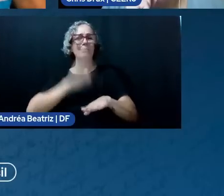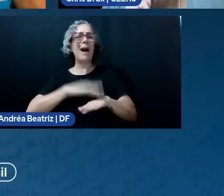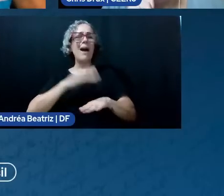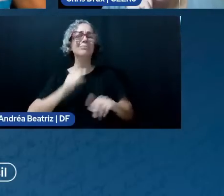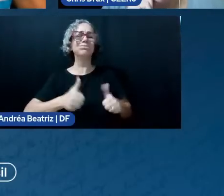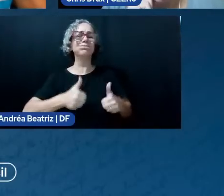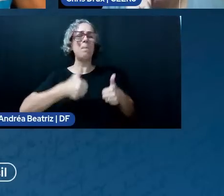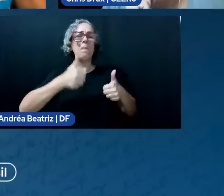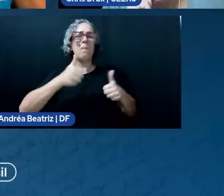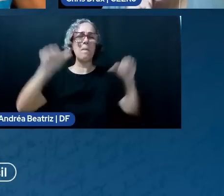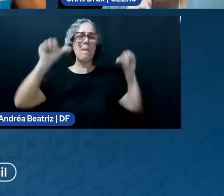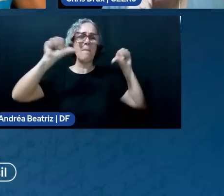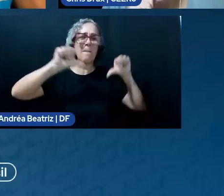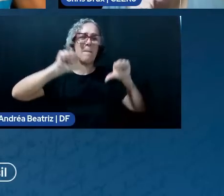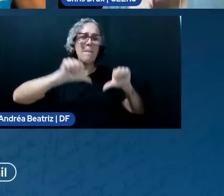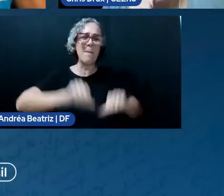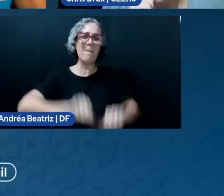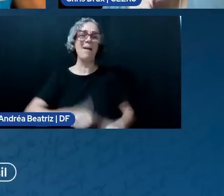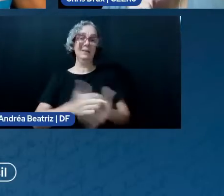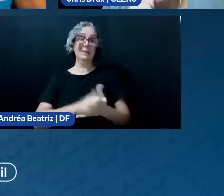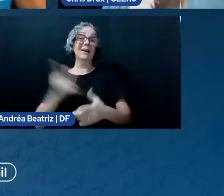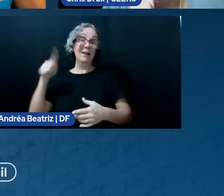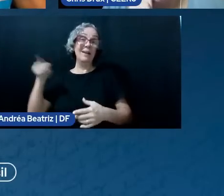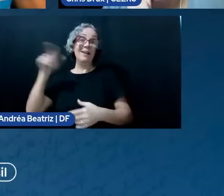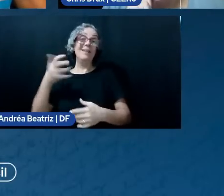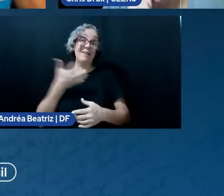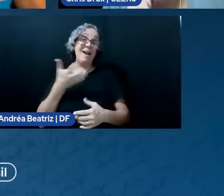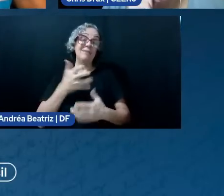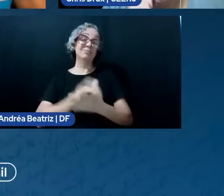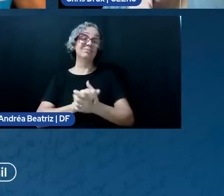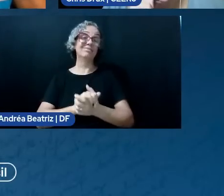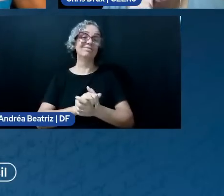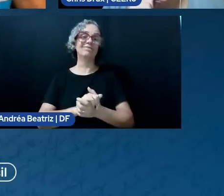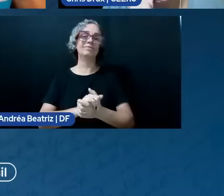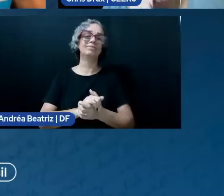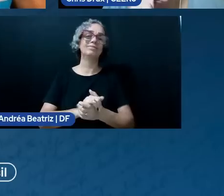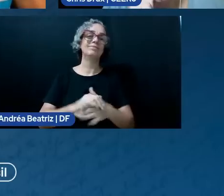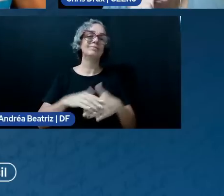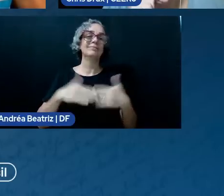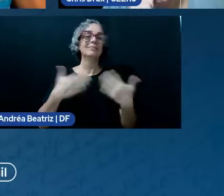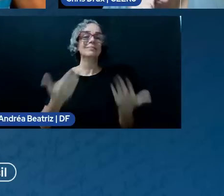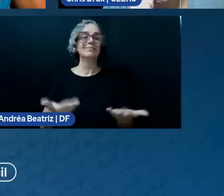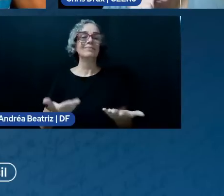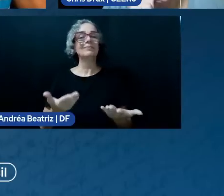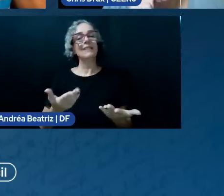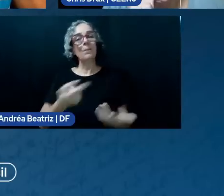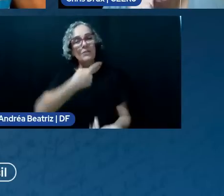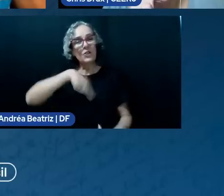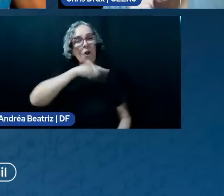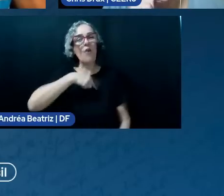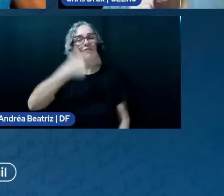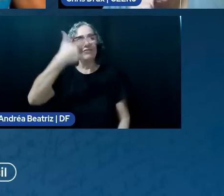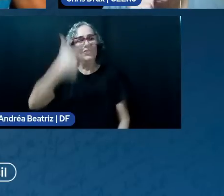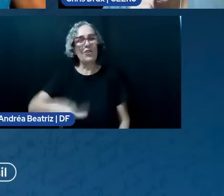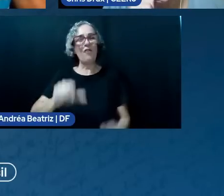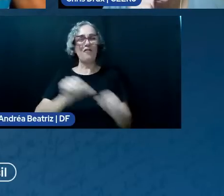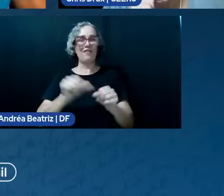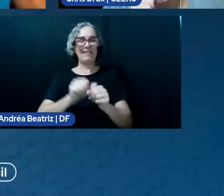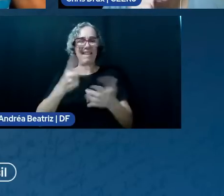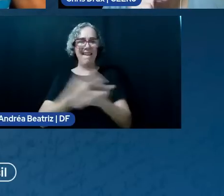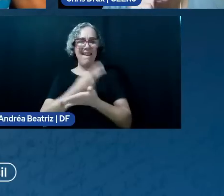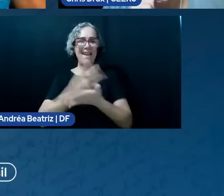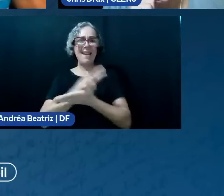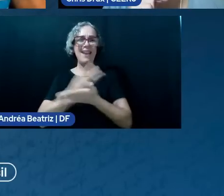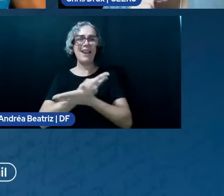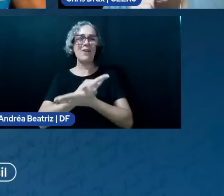ao desânimo, né, a repetir talvez as experiências malogradas do nosso passado espiritual. Acho que em